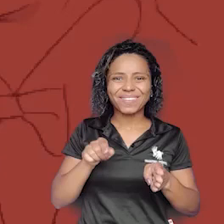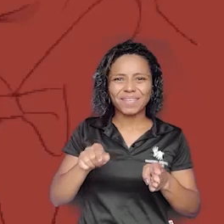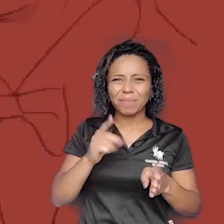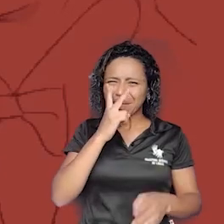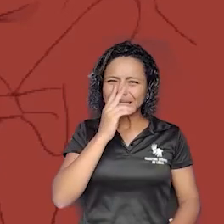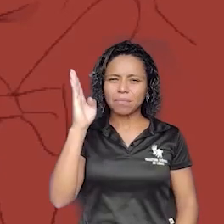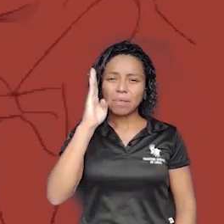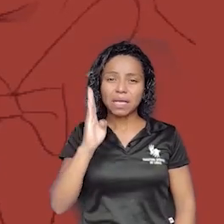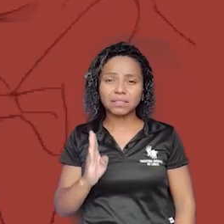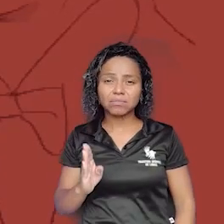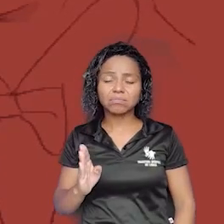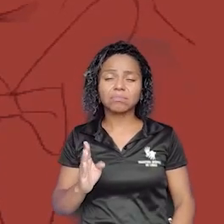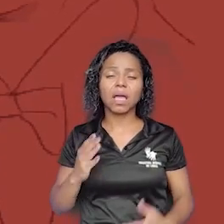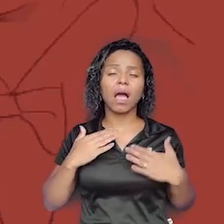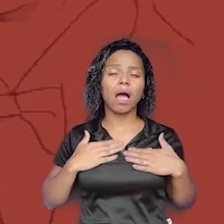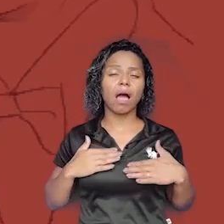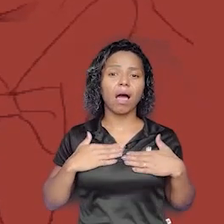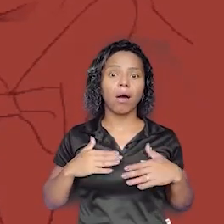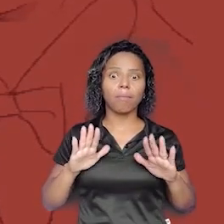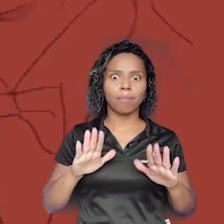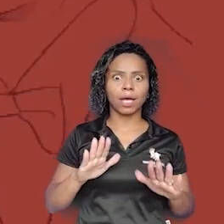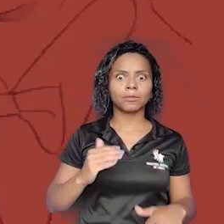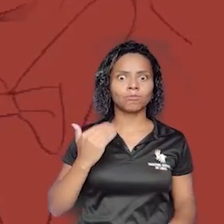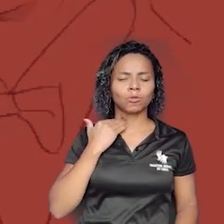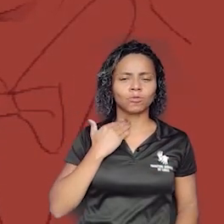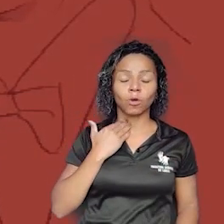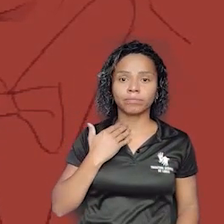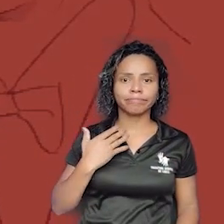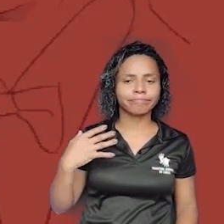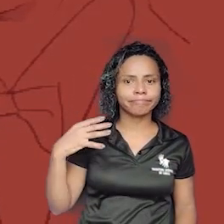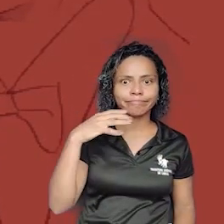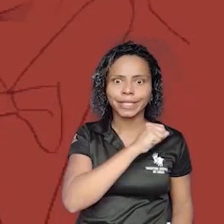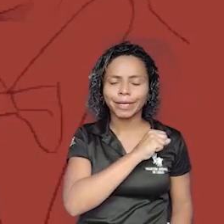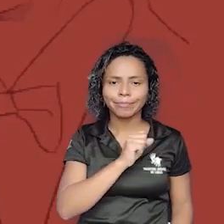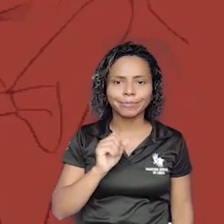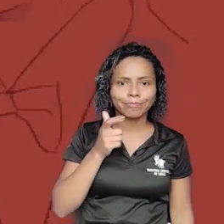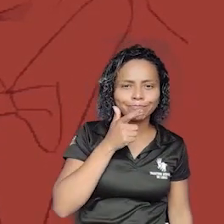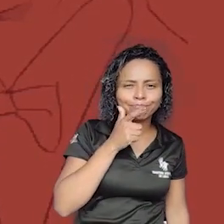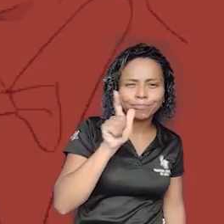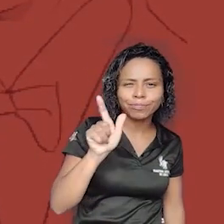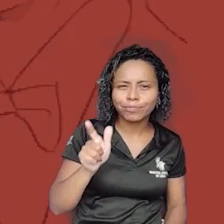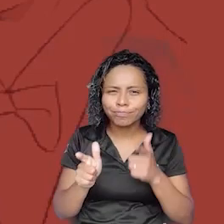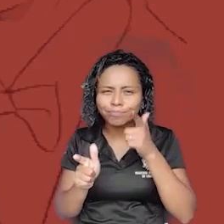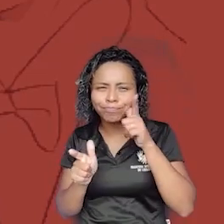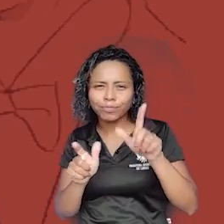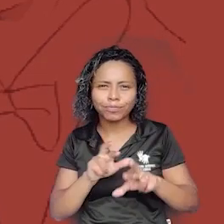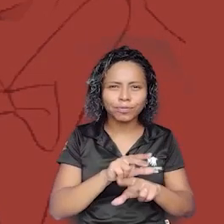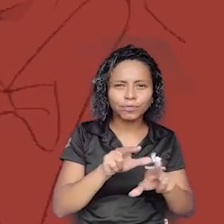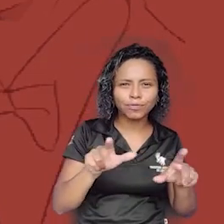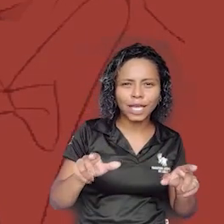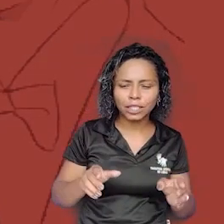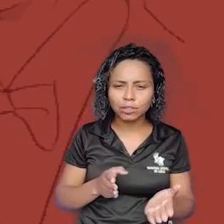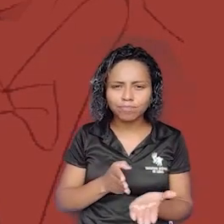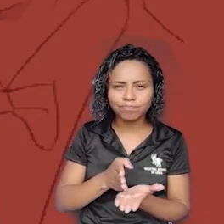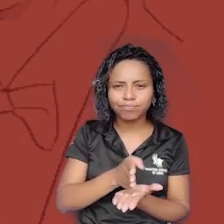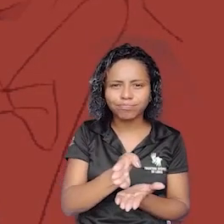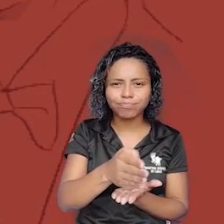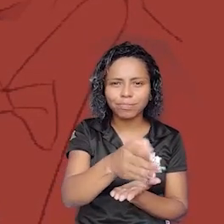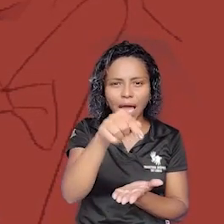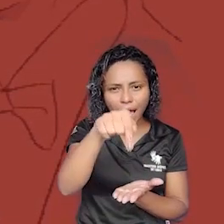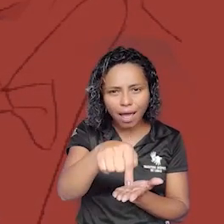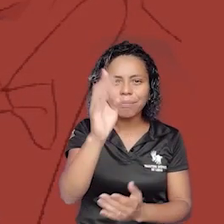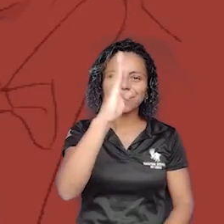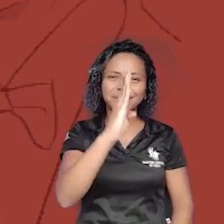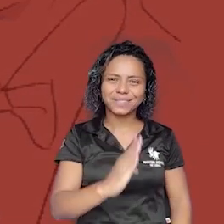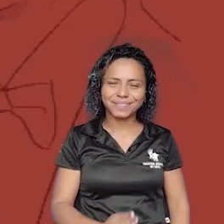rumos novos na vida do Brasil. Mas que a criação das universidades representa um ato de justiça praticado